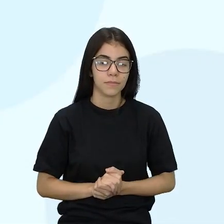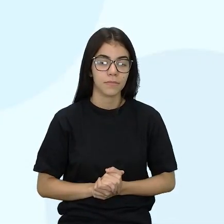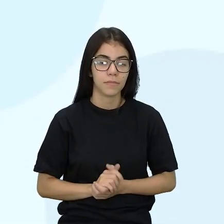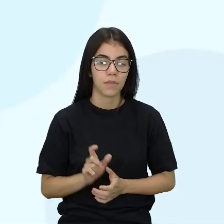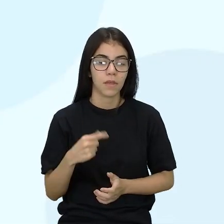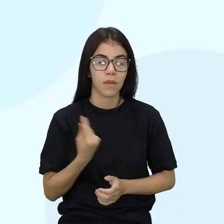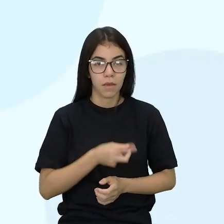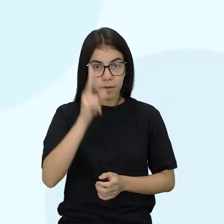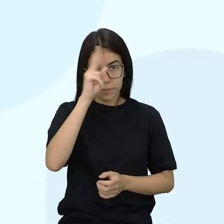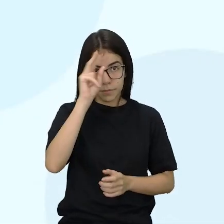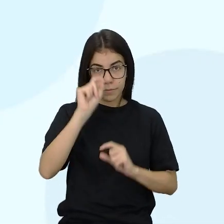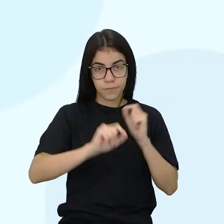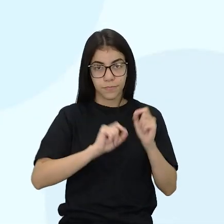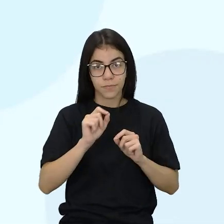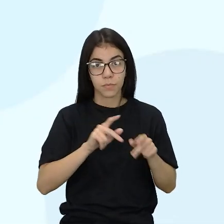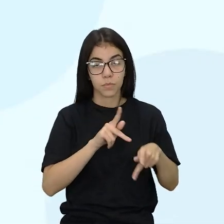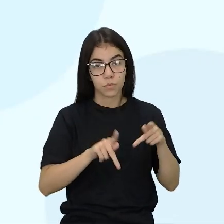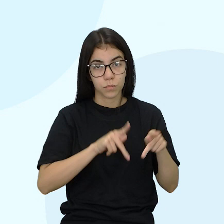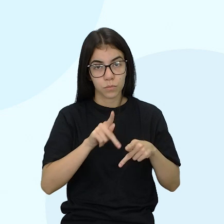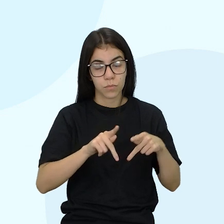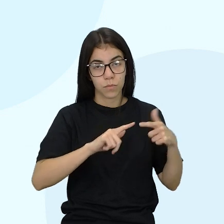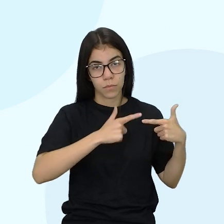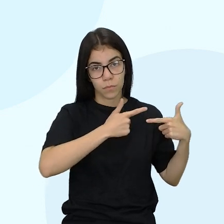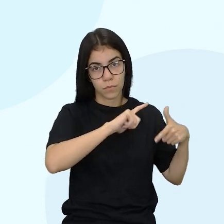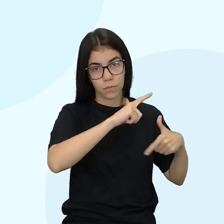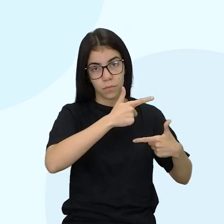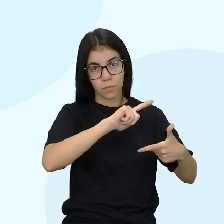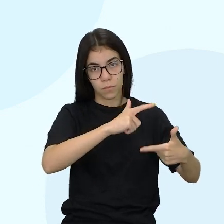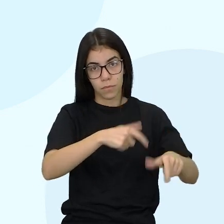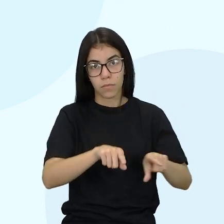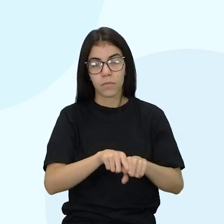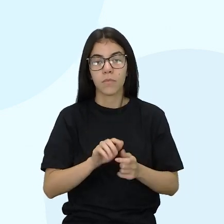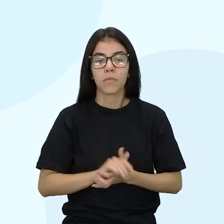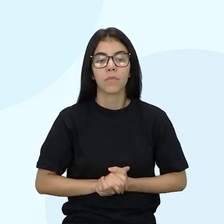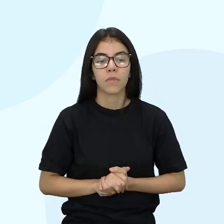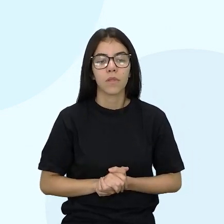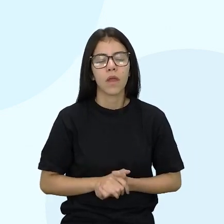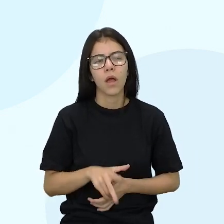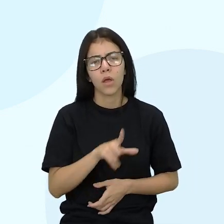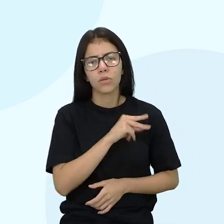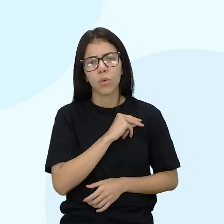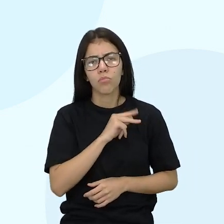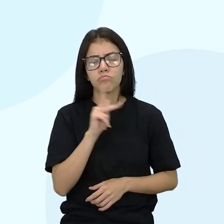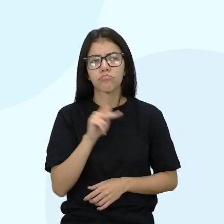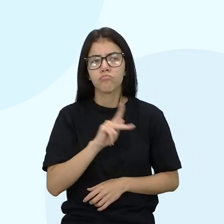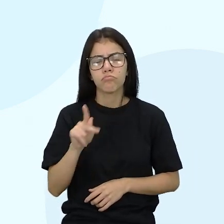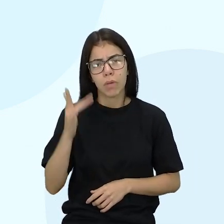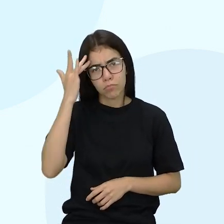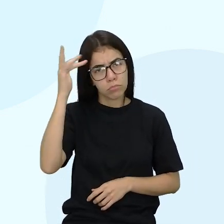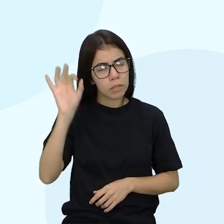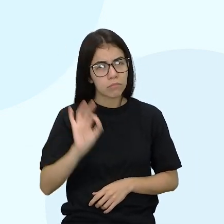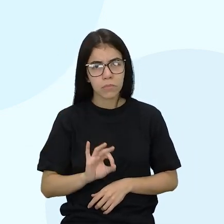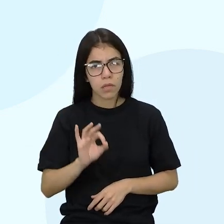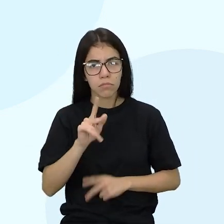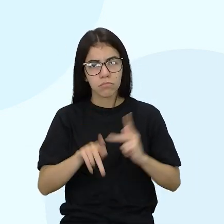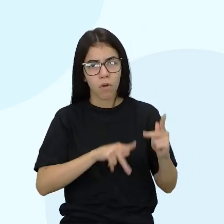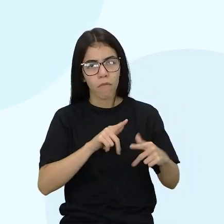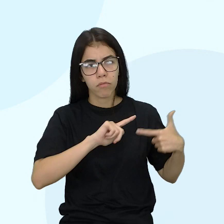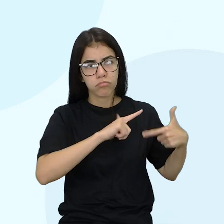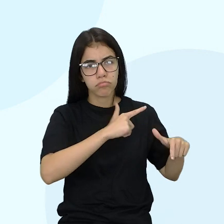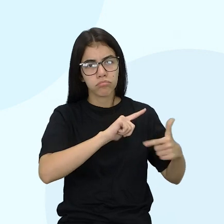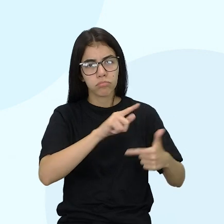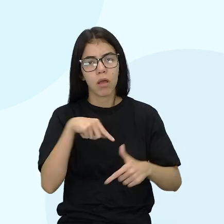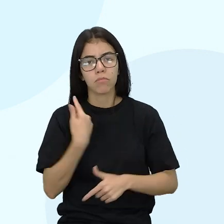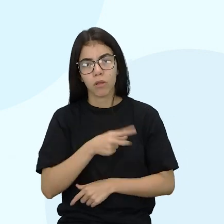Vamos recordar quem são os povos tradicionais? Muito bem. Professora, eu não tenho certeza quem são os povos tradicionais, então nós